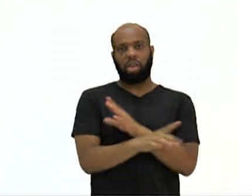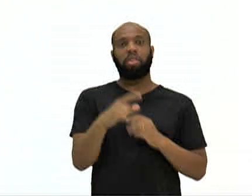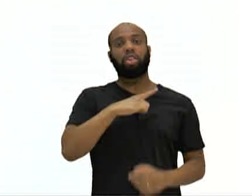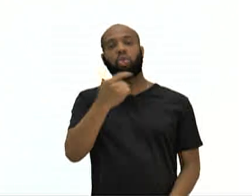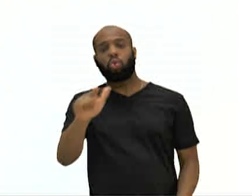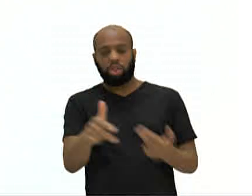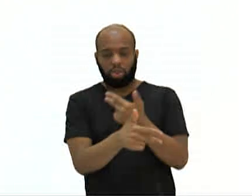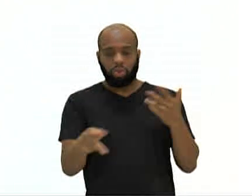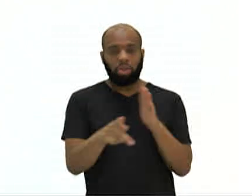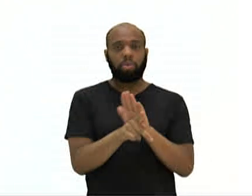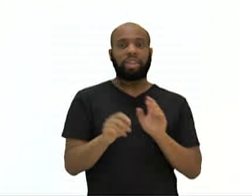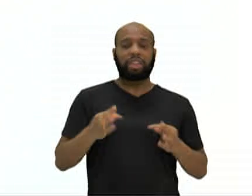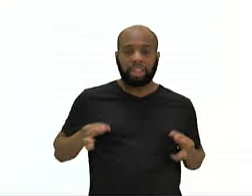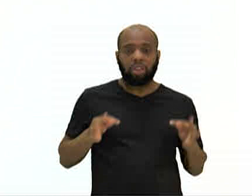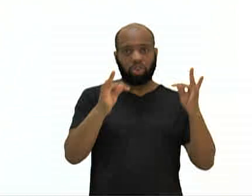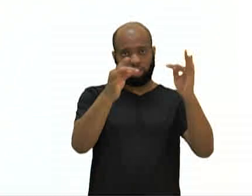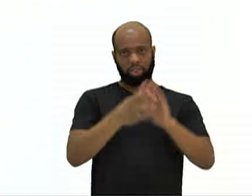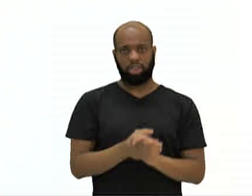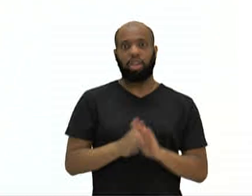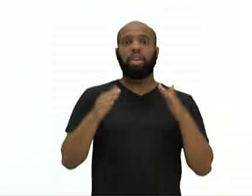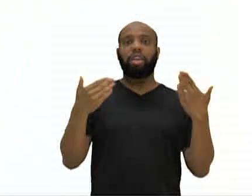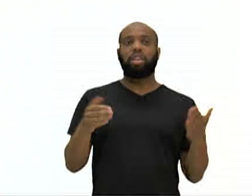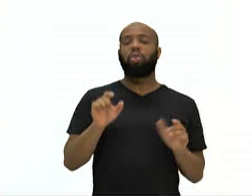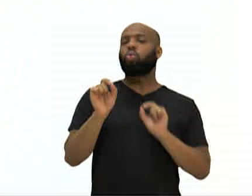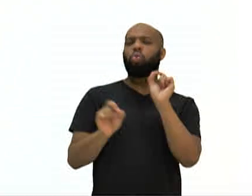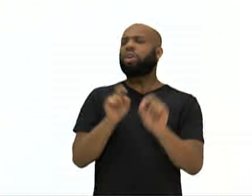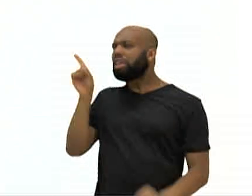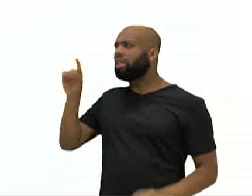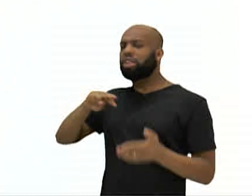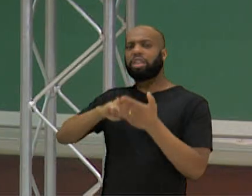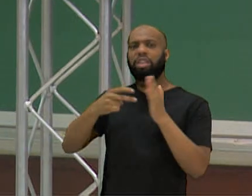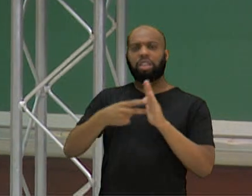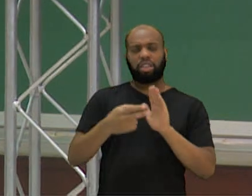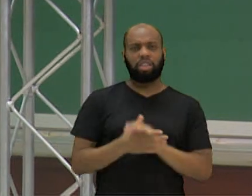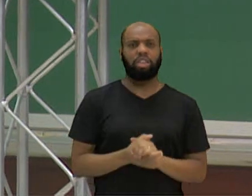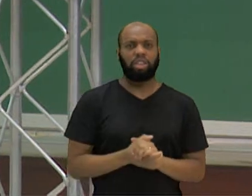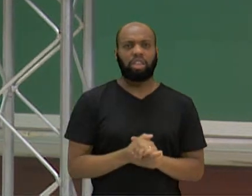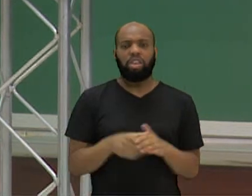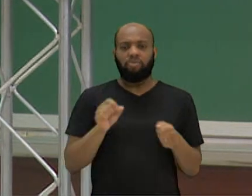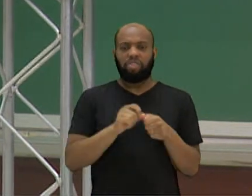recursos tecnológicos. Então, o que é isso de se tornar